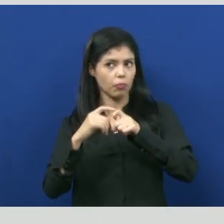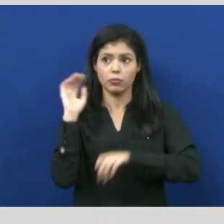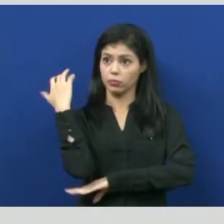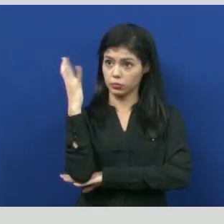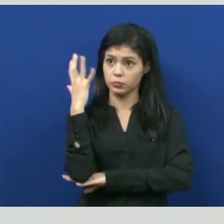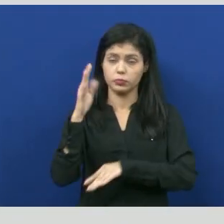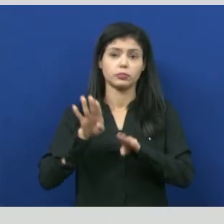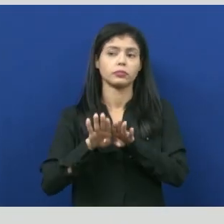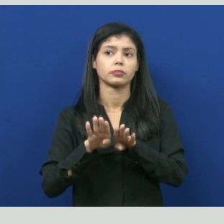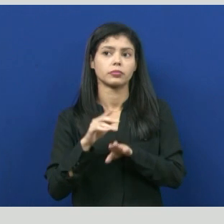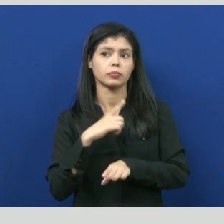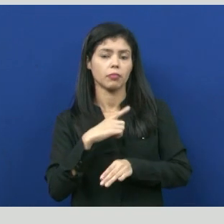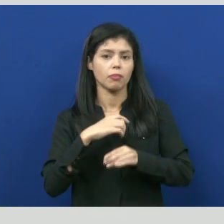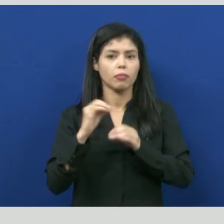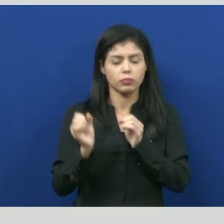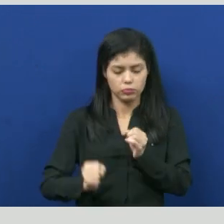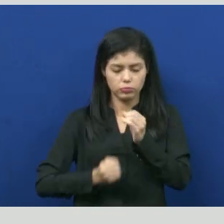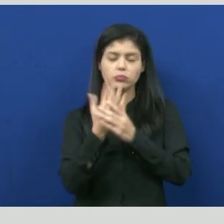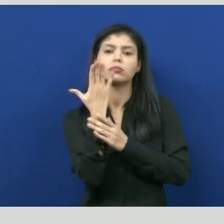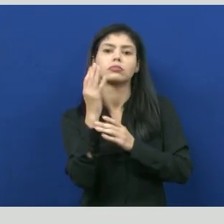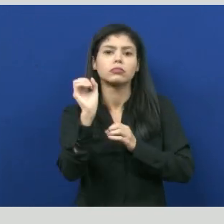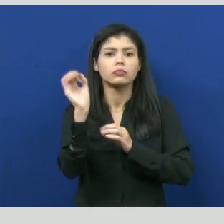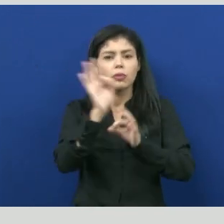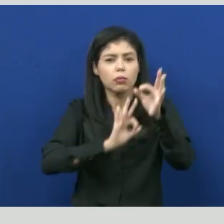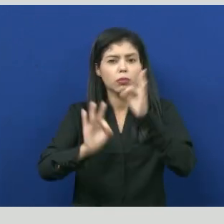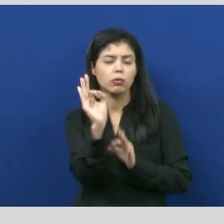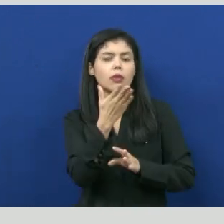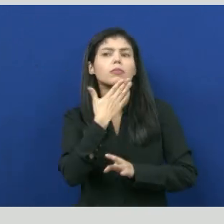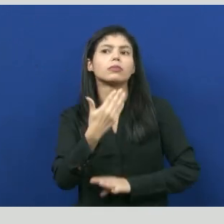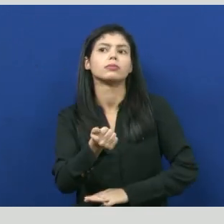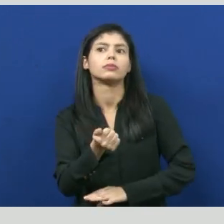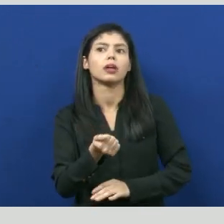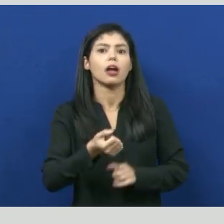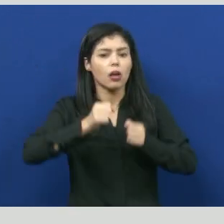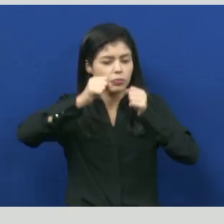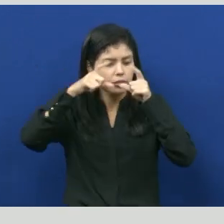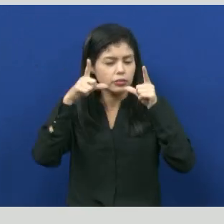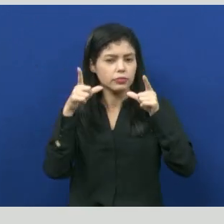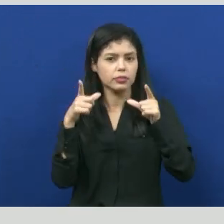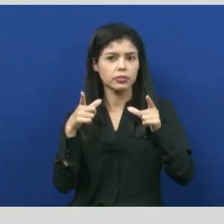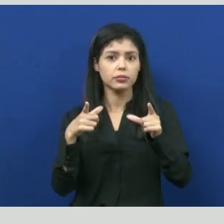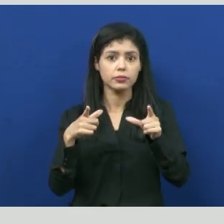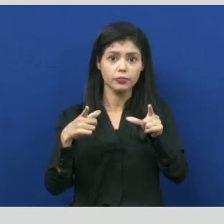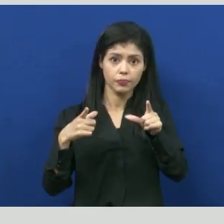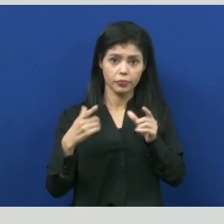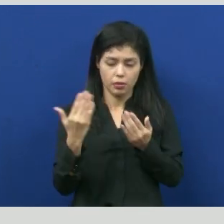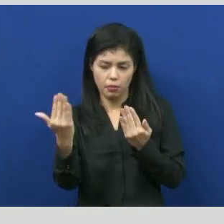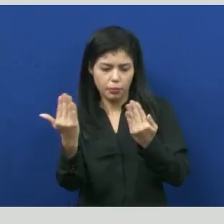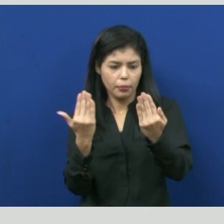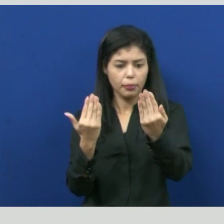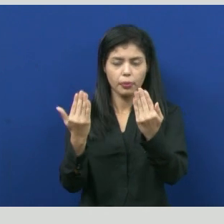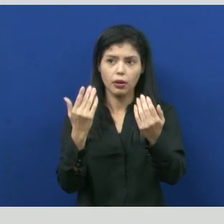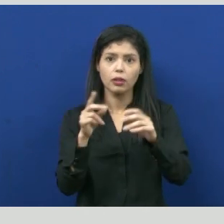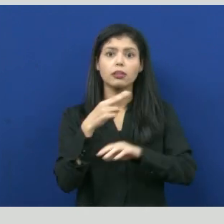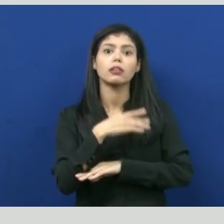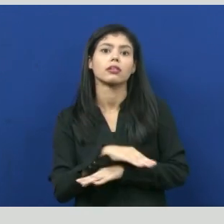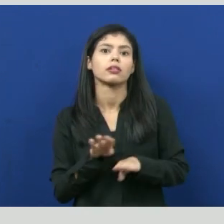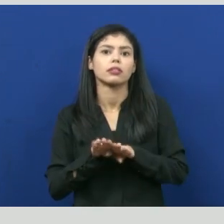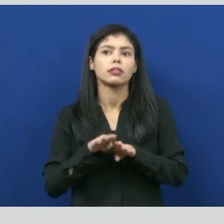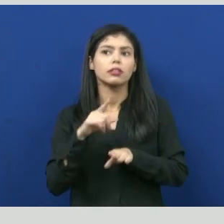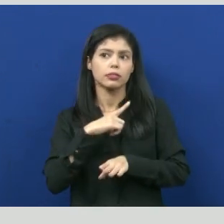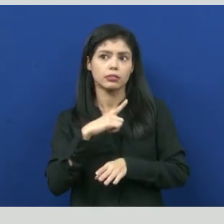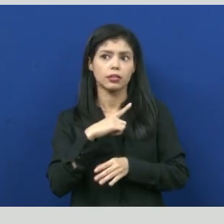sueco que fez uma classificação mais complexa, observando as semelhanças entre os seres vivos